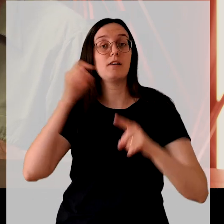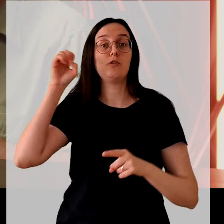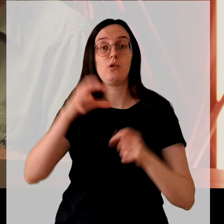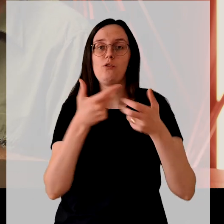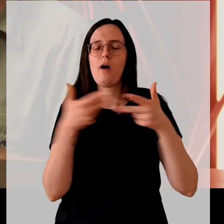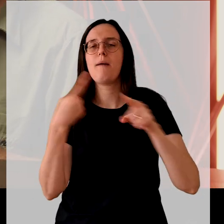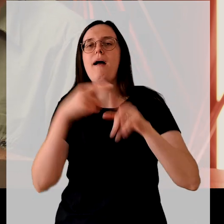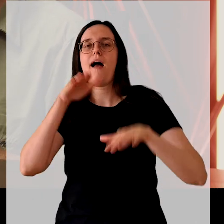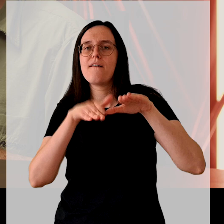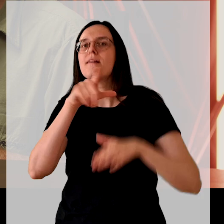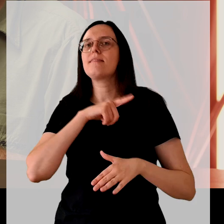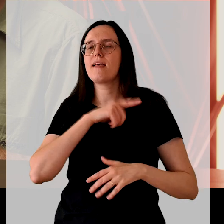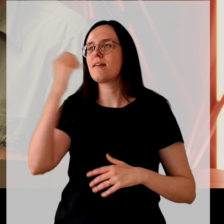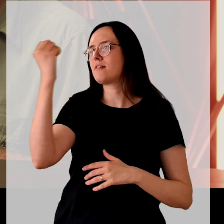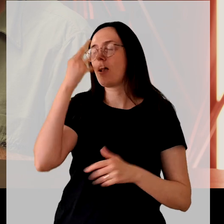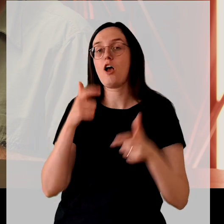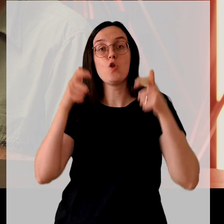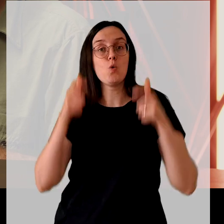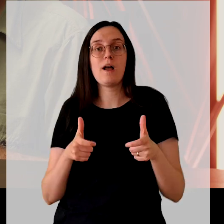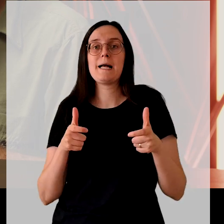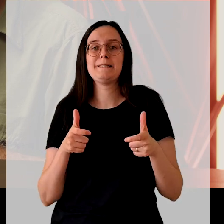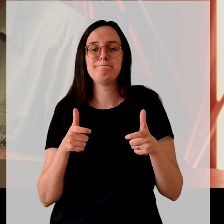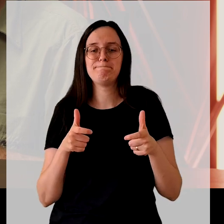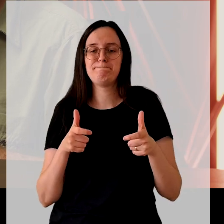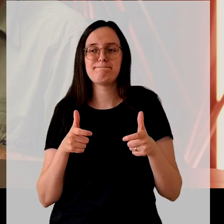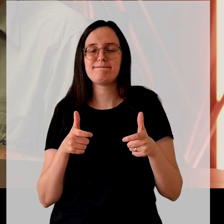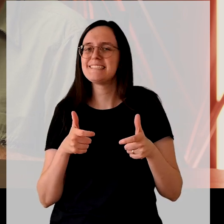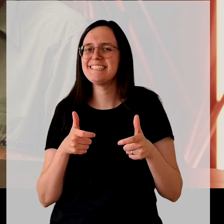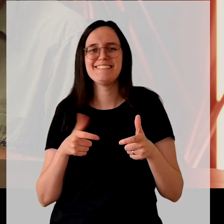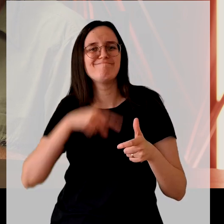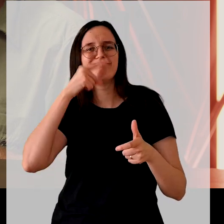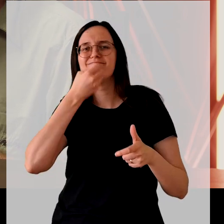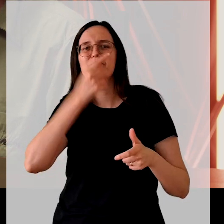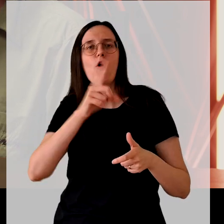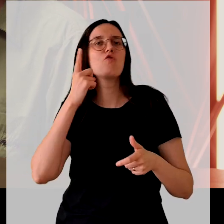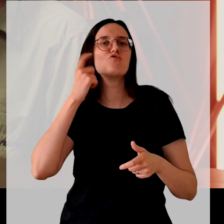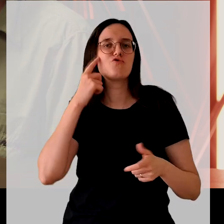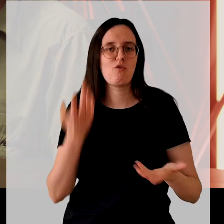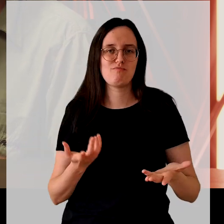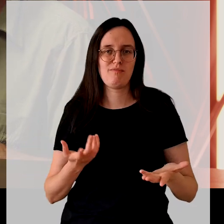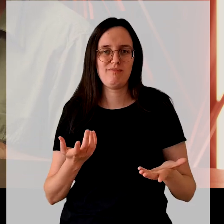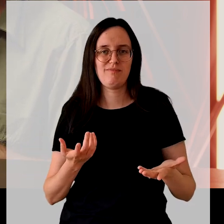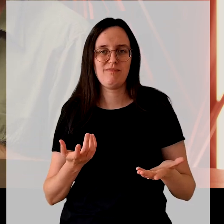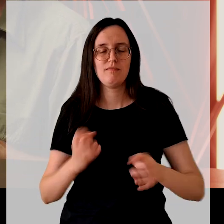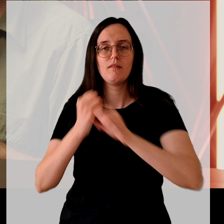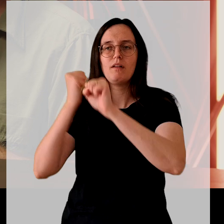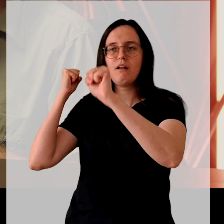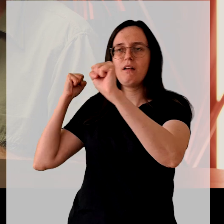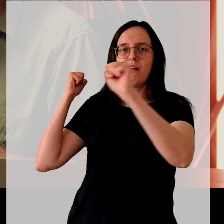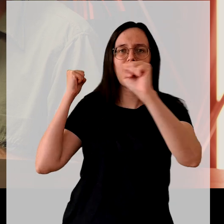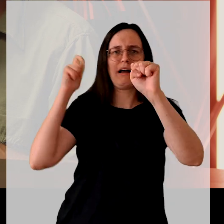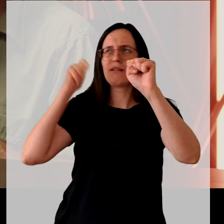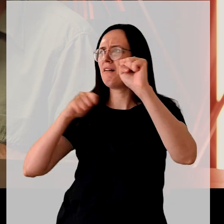para negociar a luz, né? Porque, às vezes, você tem uma luz de um lugar que é totalmente desfavorável para o som. Você chega lá com o